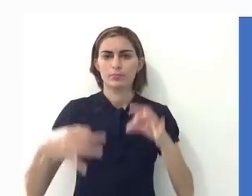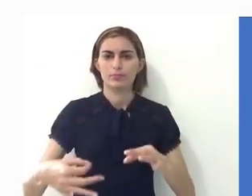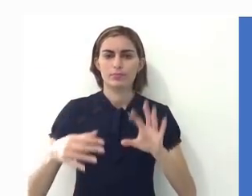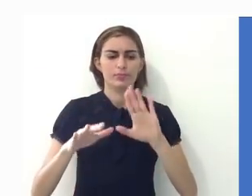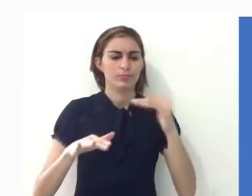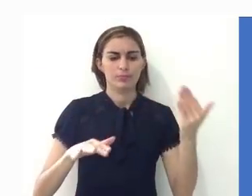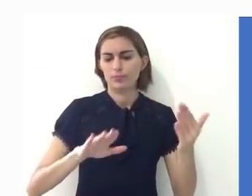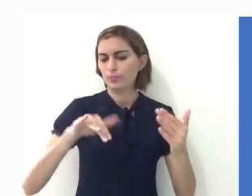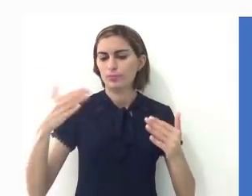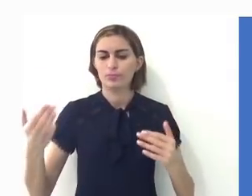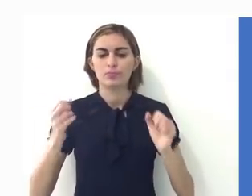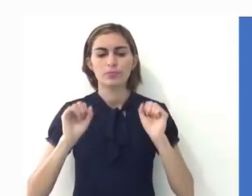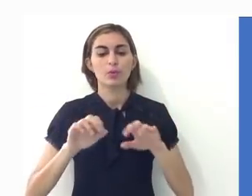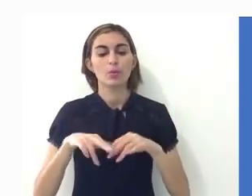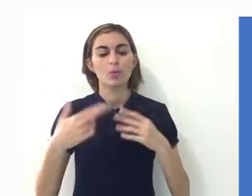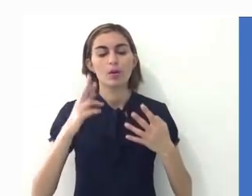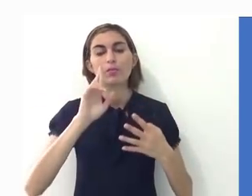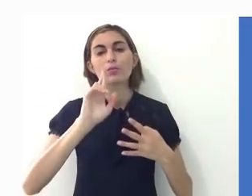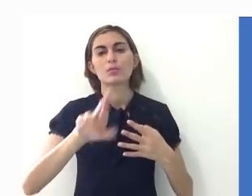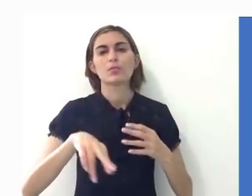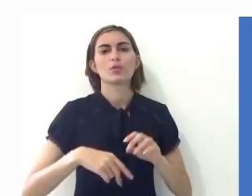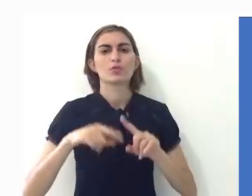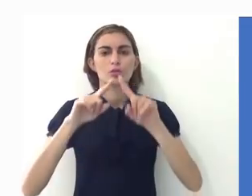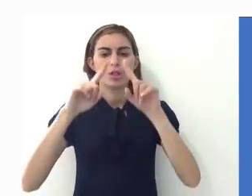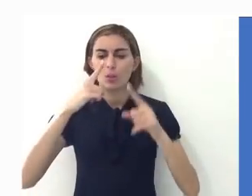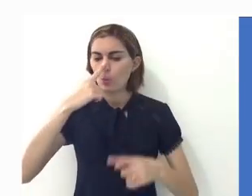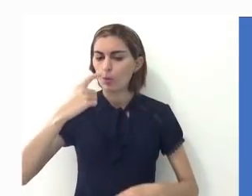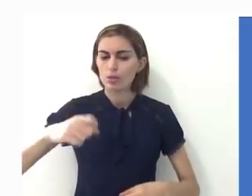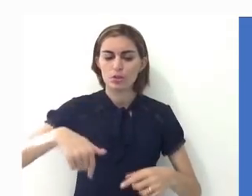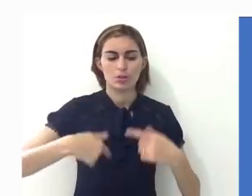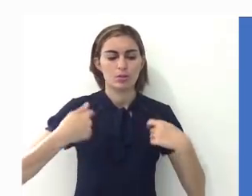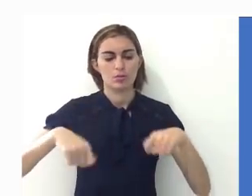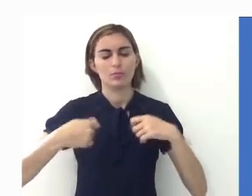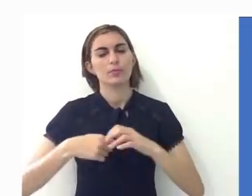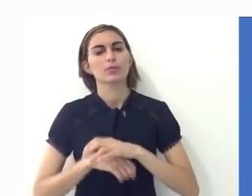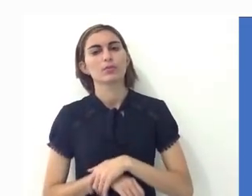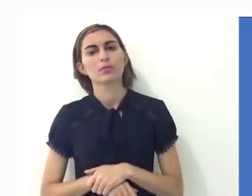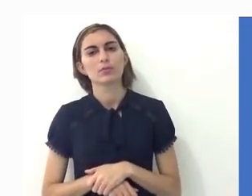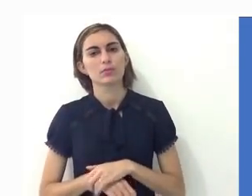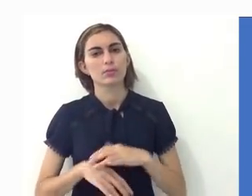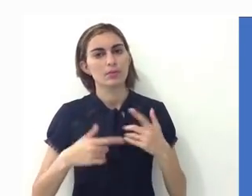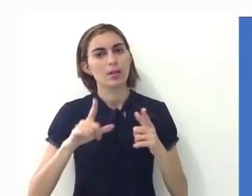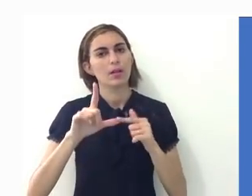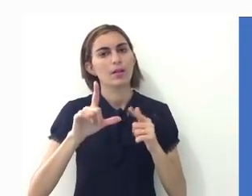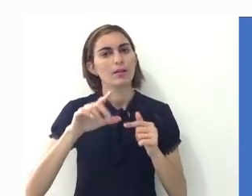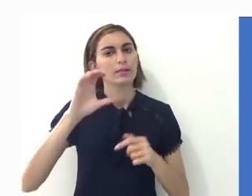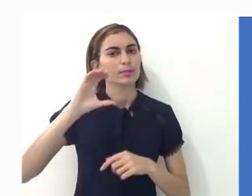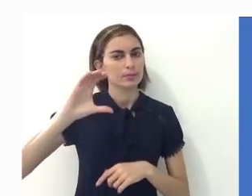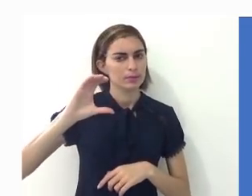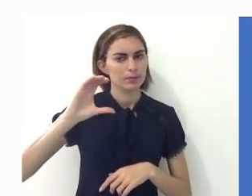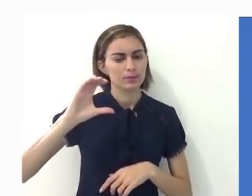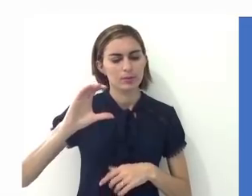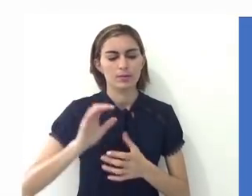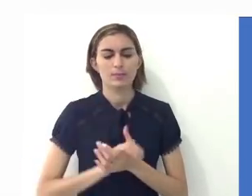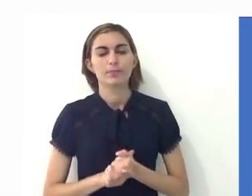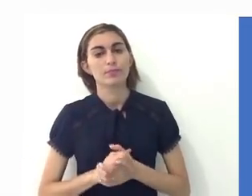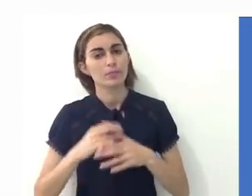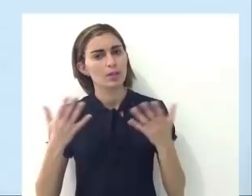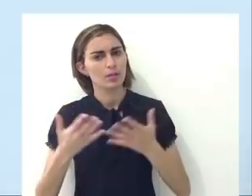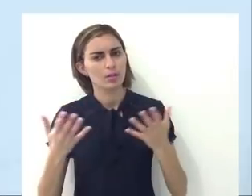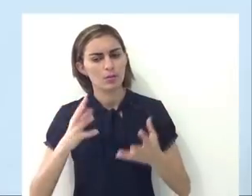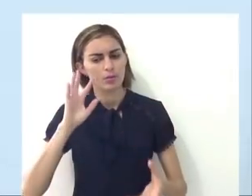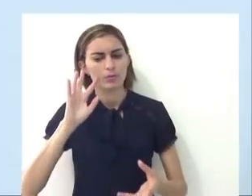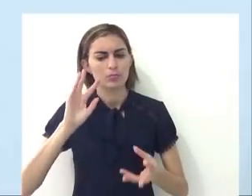quantidade correta dos lados aí, qual dessas alternativas vai dar o lixeiro que a gente precisa? Letra